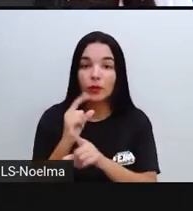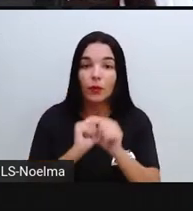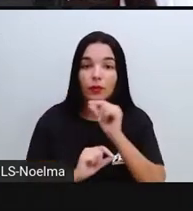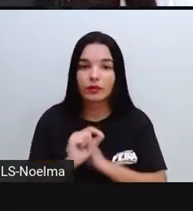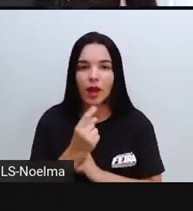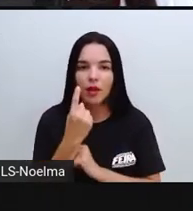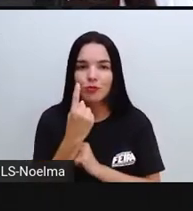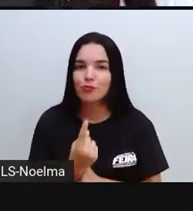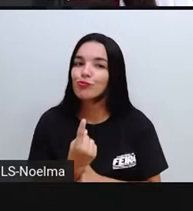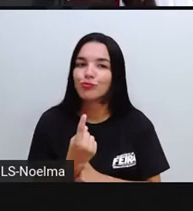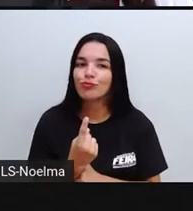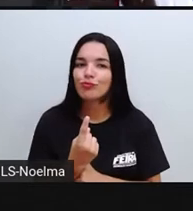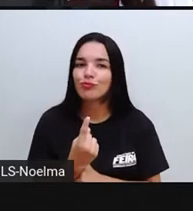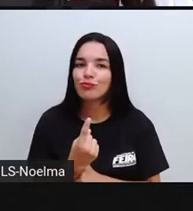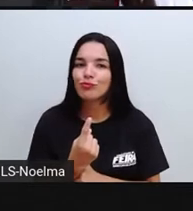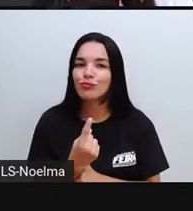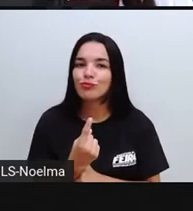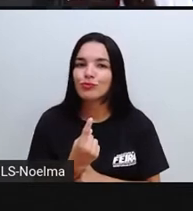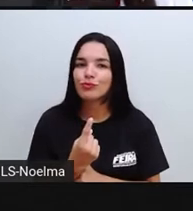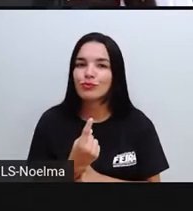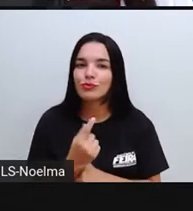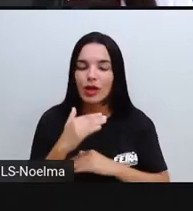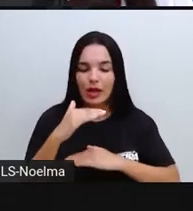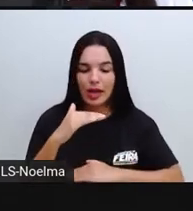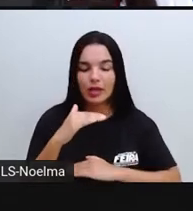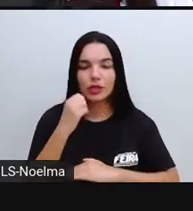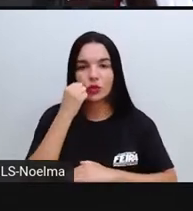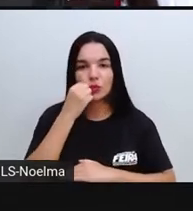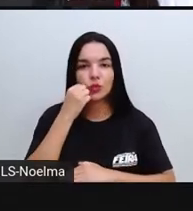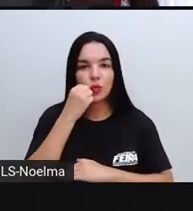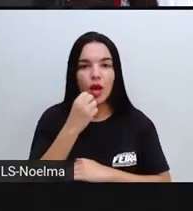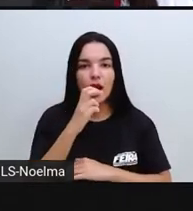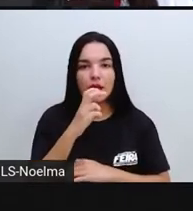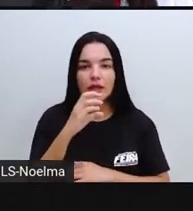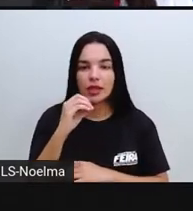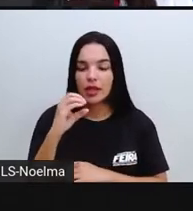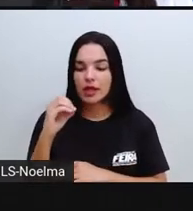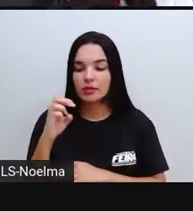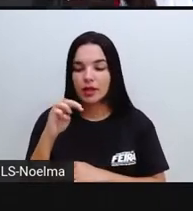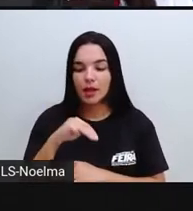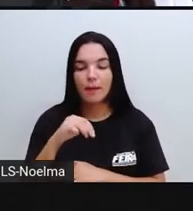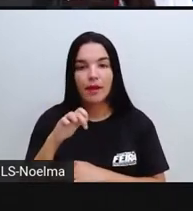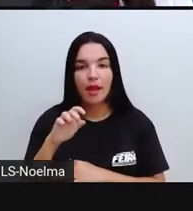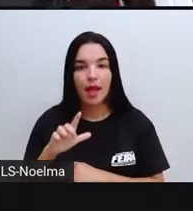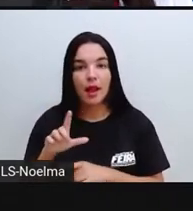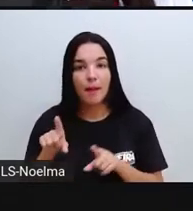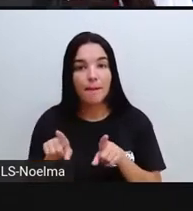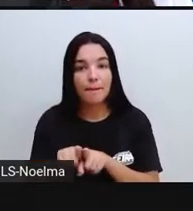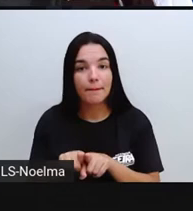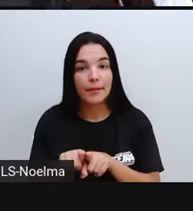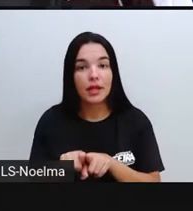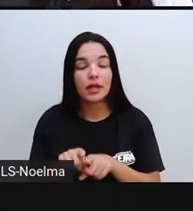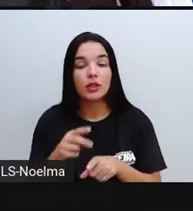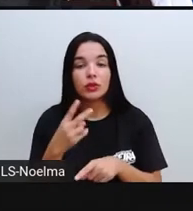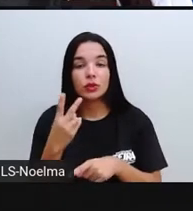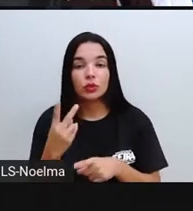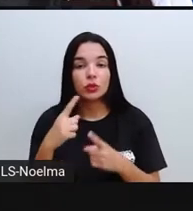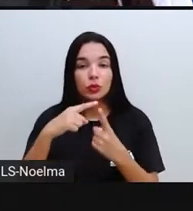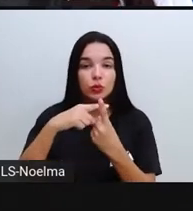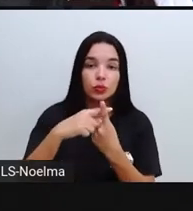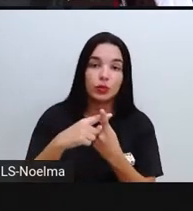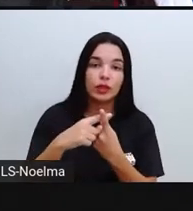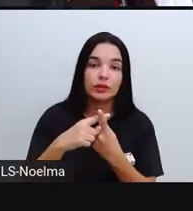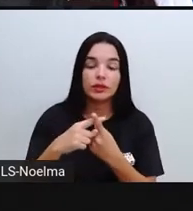500 ml mais duas caixas de 250 ml. Por quê? 250 ml mais 250 ml vai dar